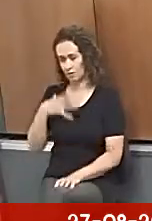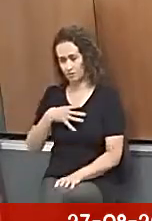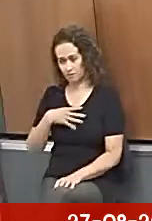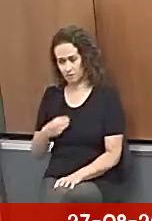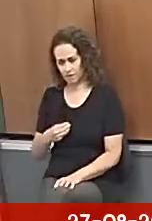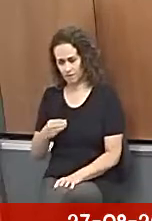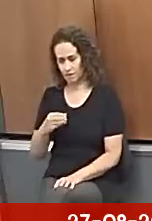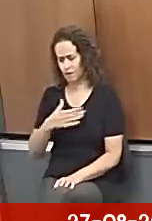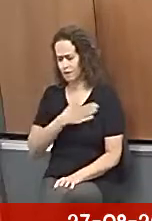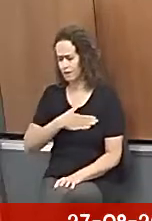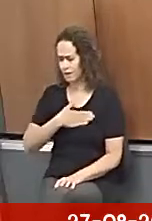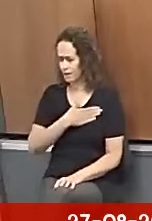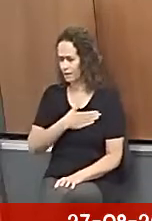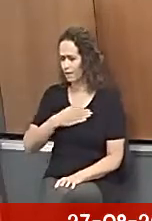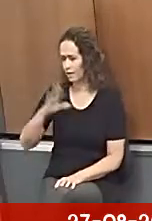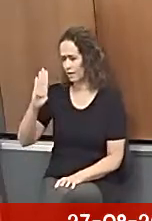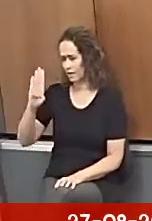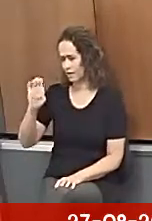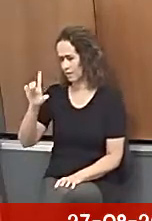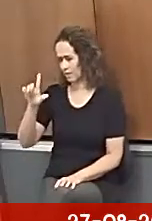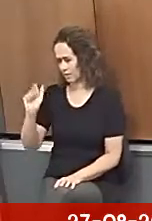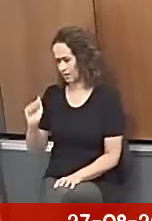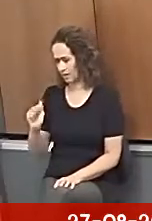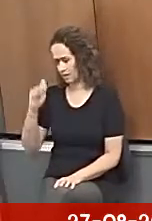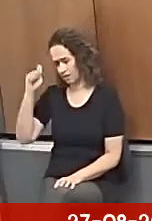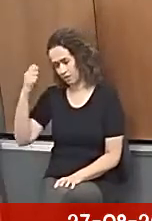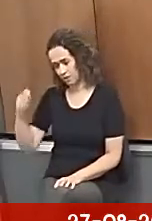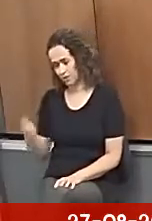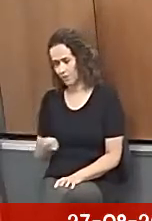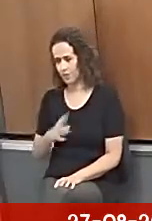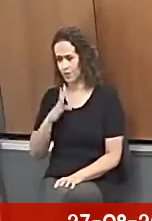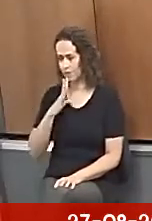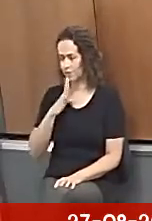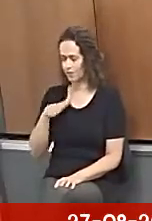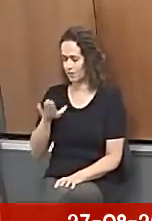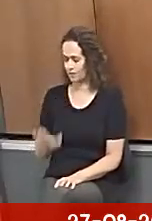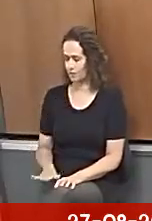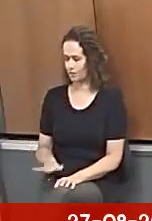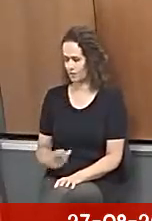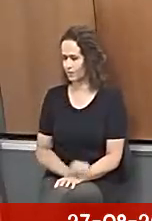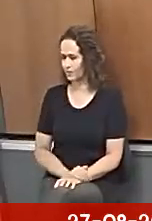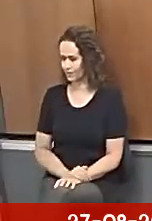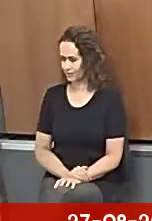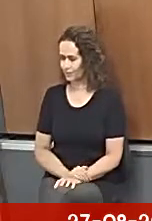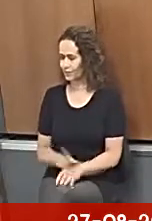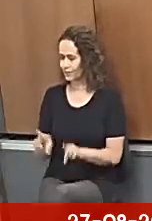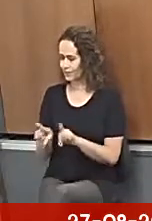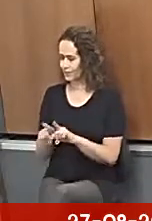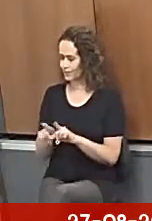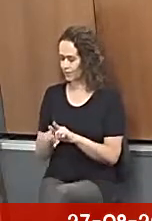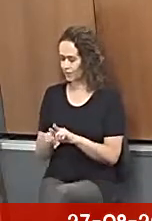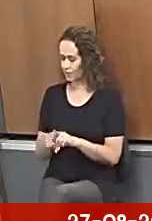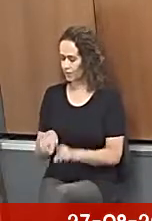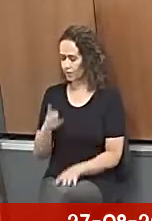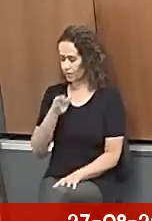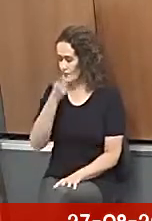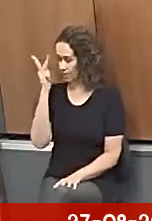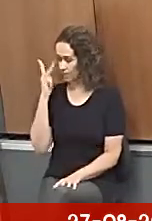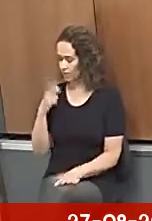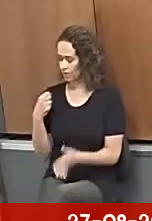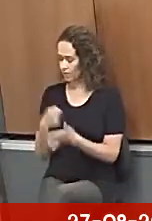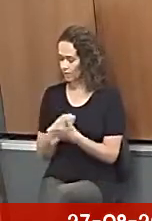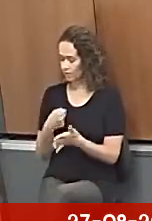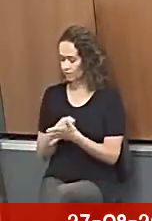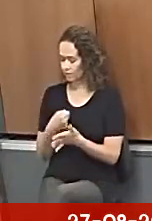que eu tive a honra eo prazer de conhecer aqui nessa tarde ea esse guerreiro a